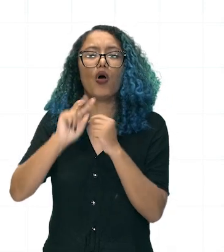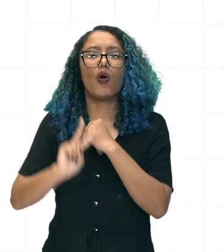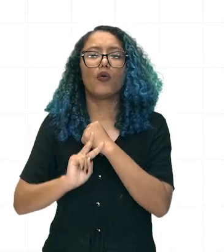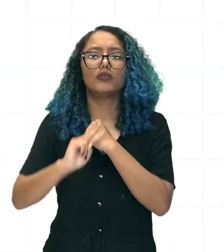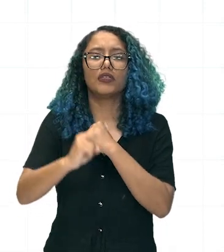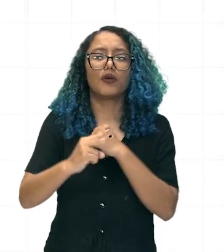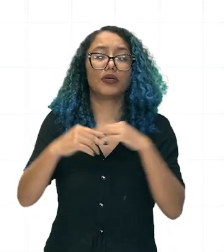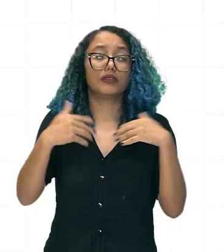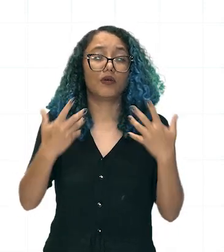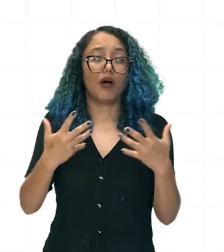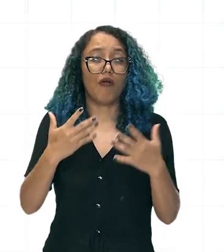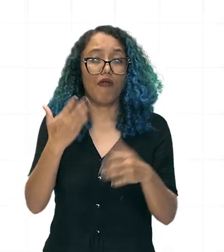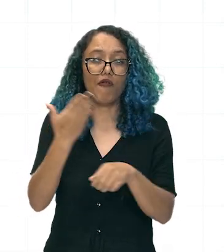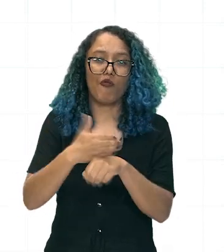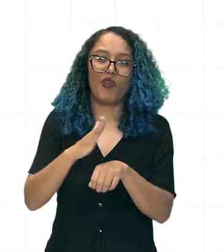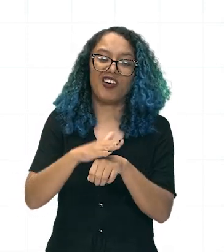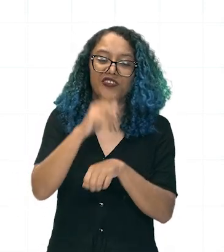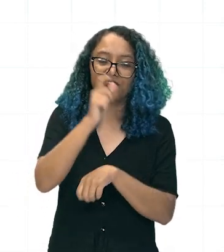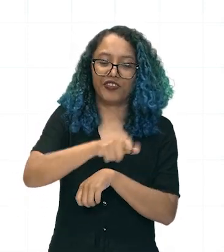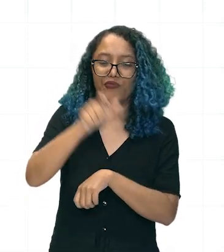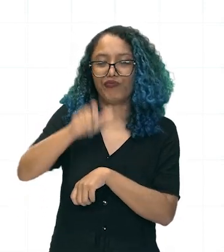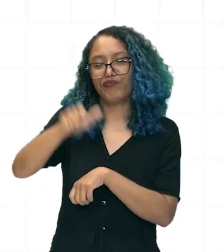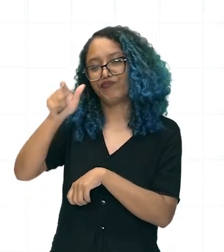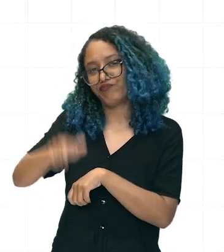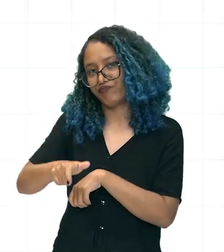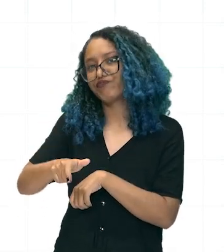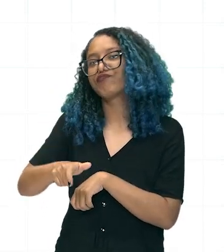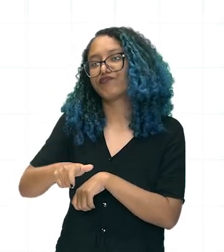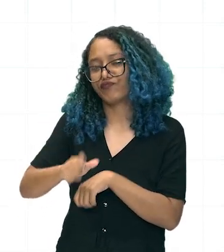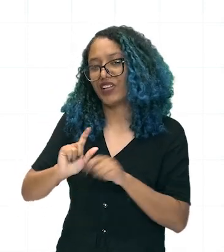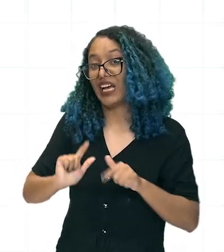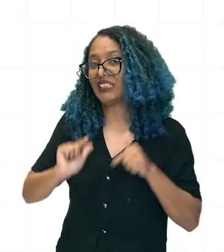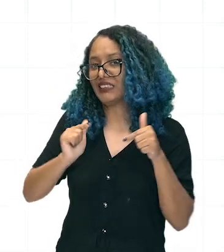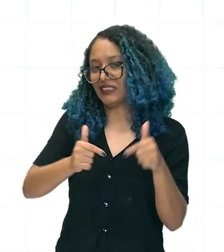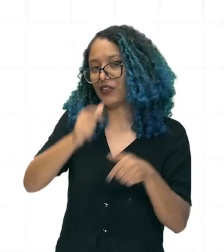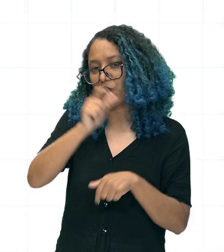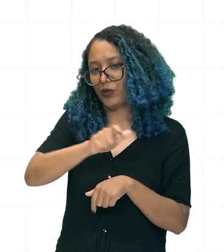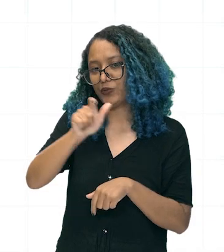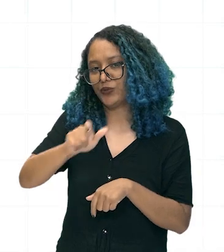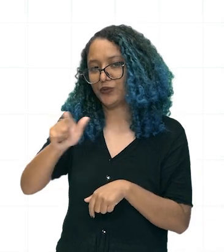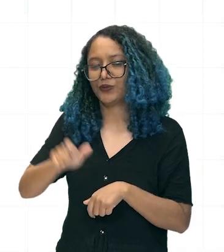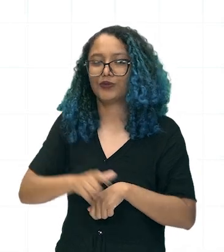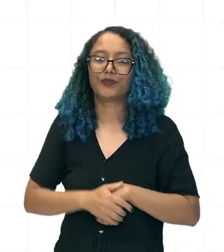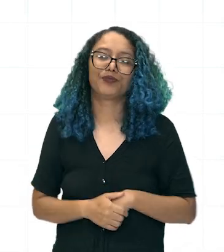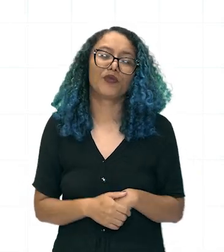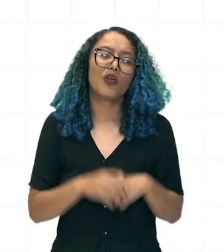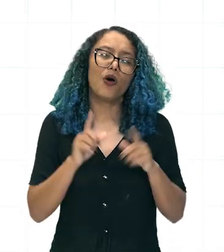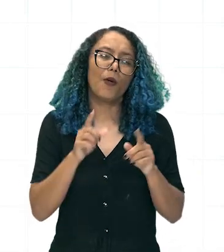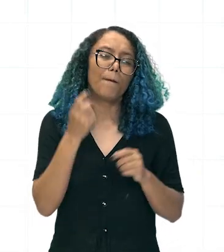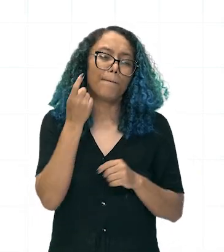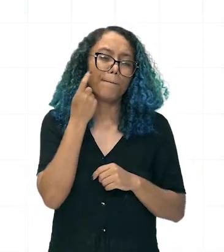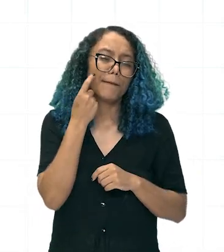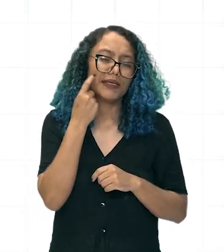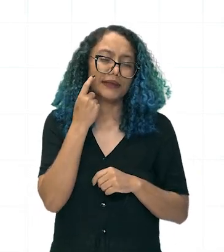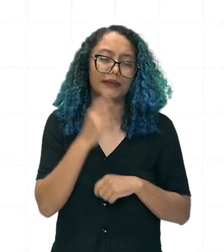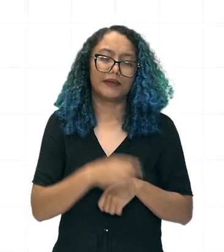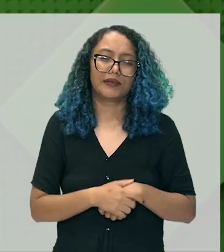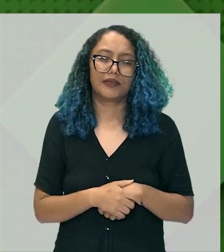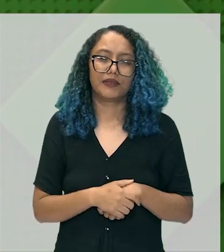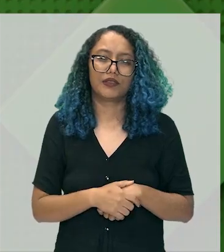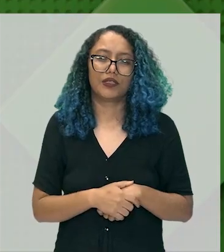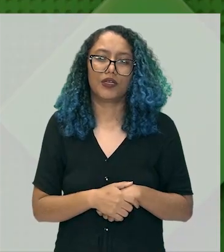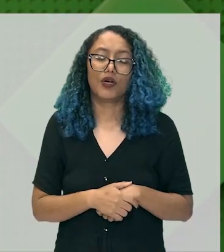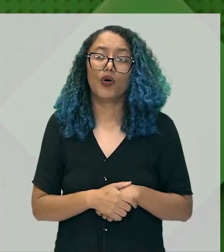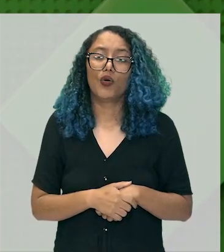causada pela ação do homem. Então, vejam vocês, pensem um pouco comigo aqui. Tudo o que